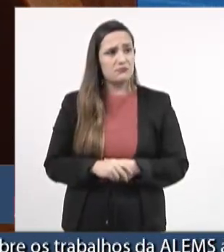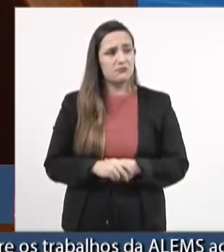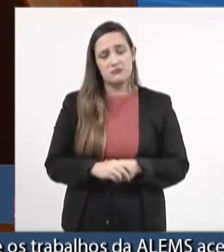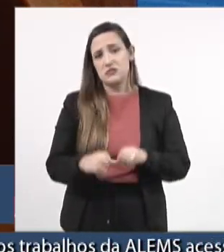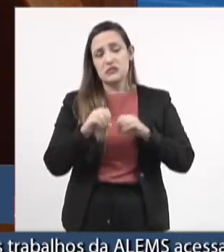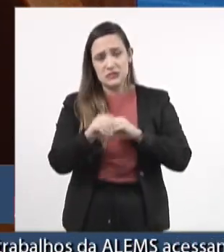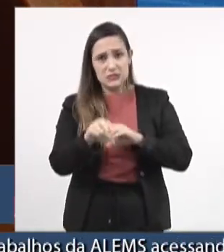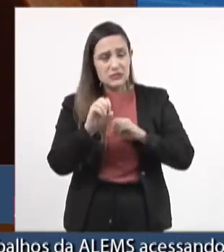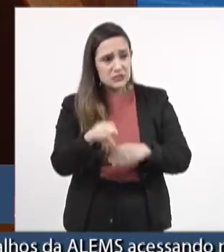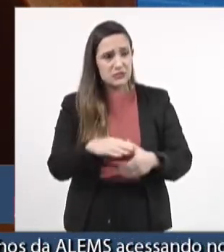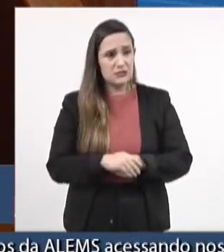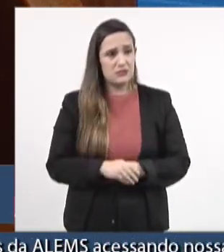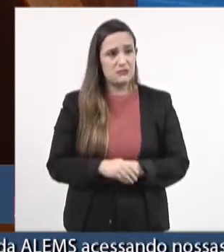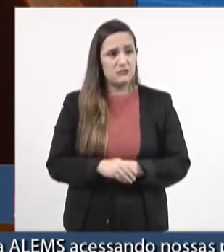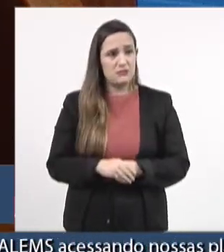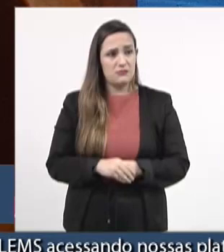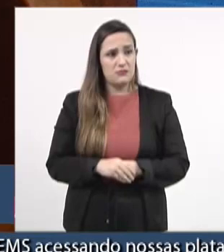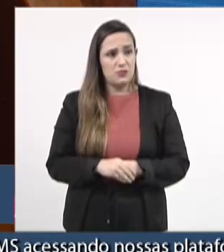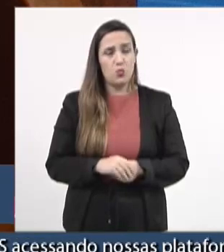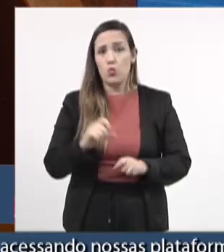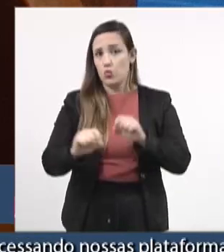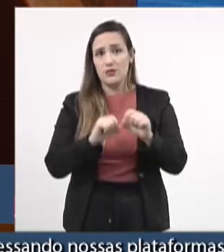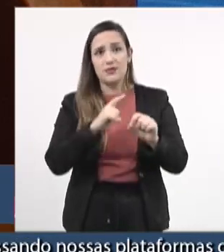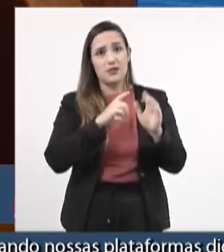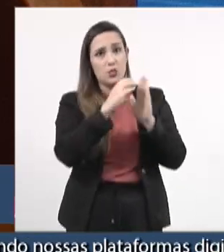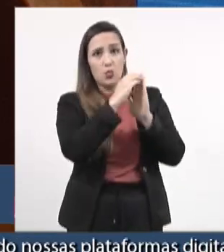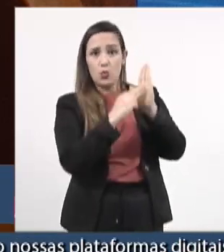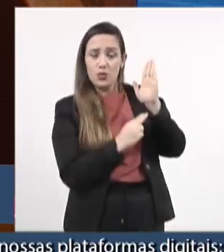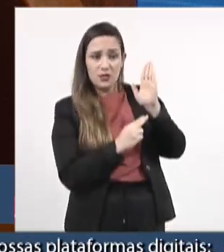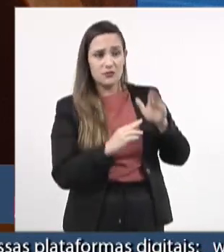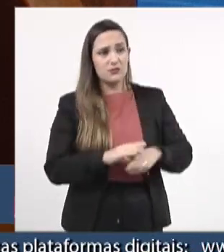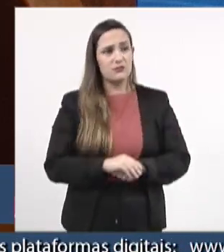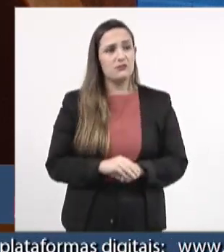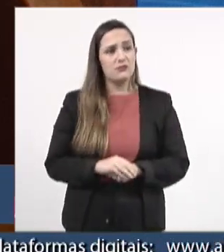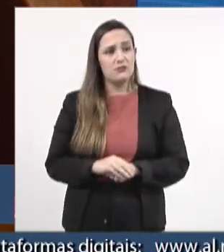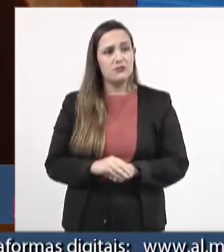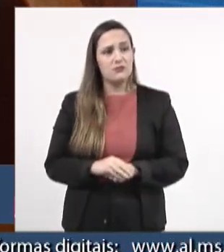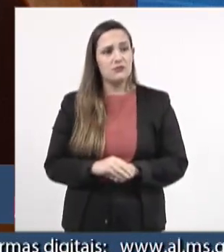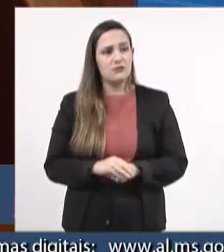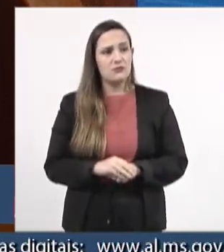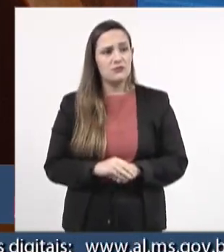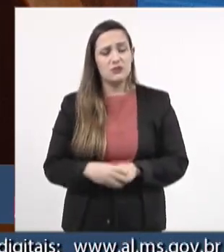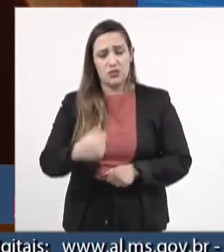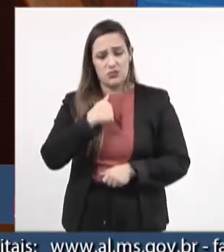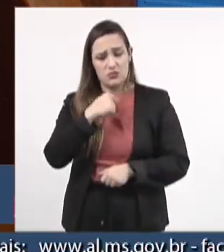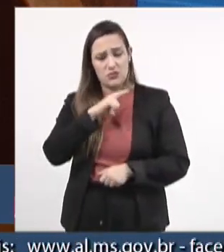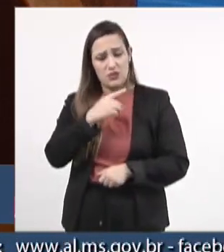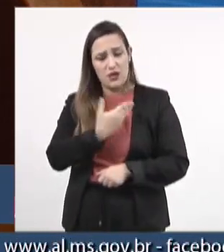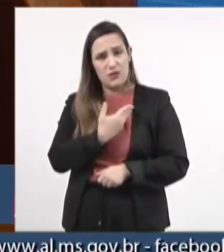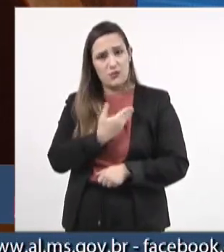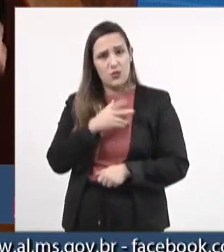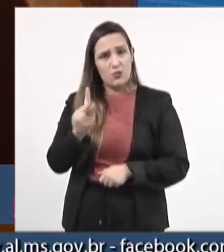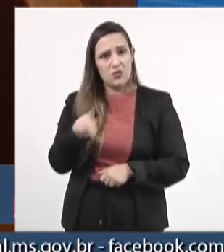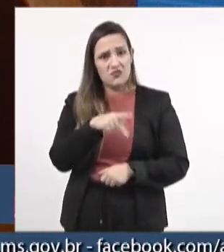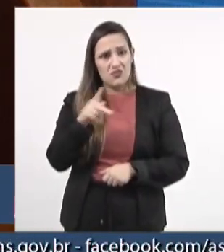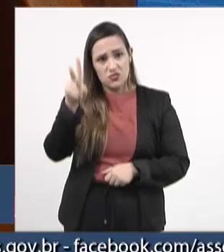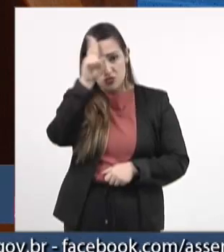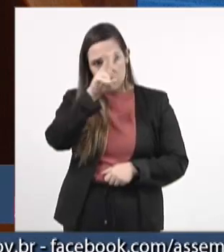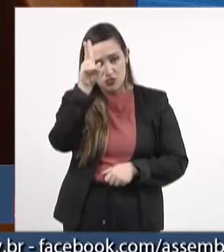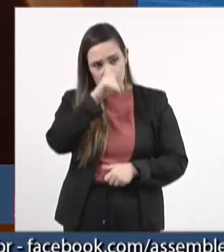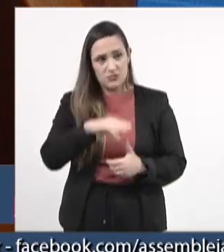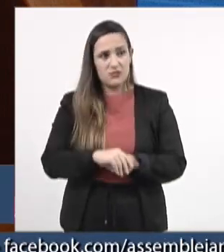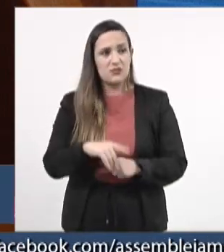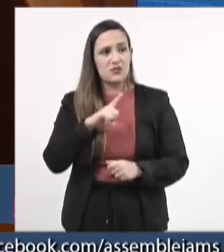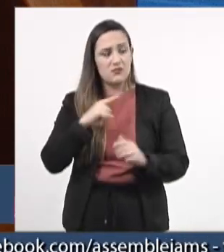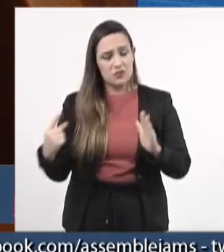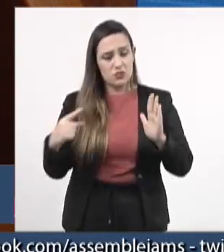está previsto no currículo. Eu tenho um amigo que é professor de história, foi denunciado, o caso